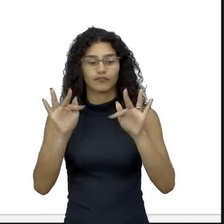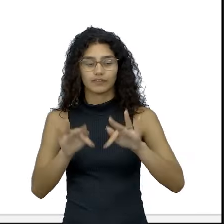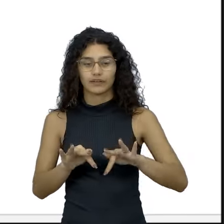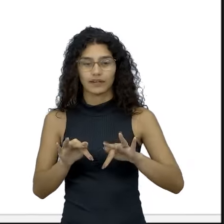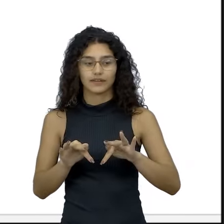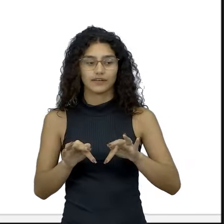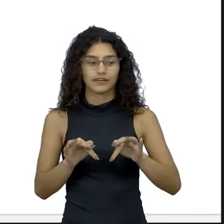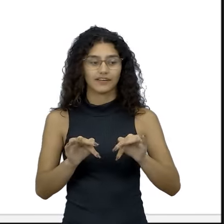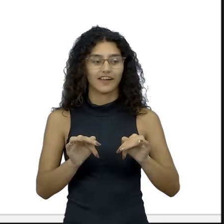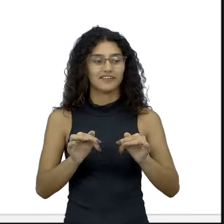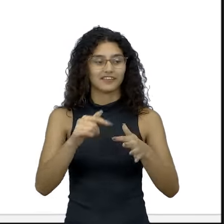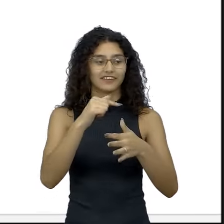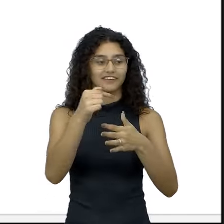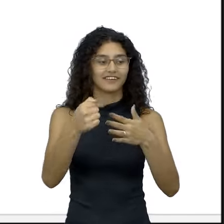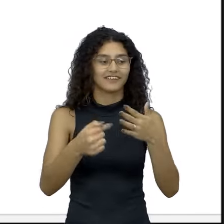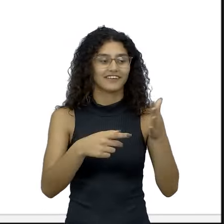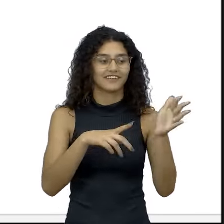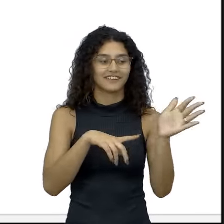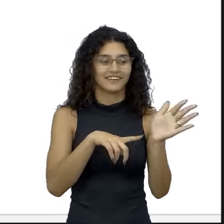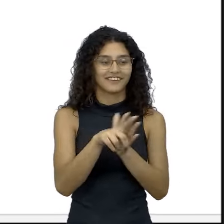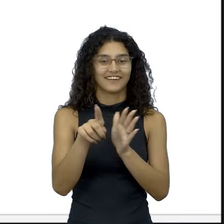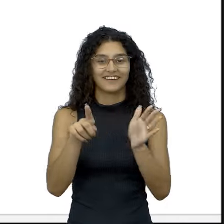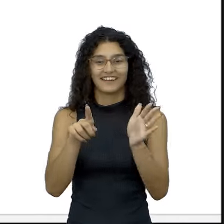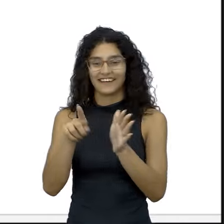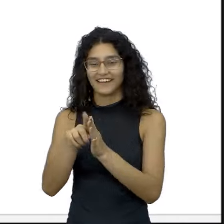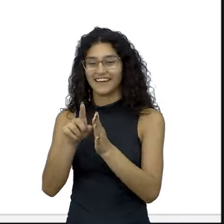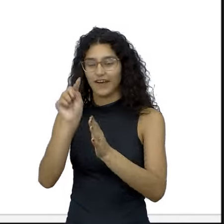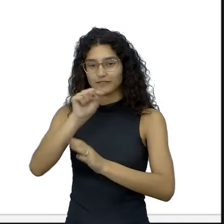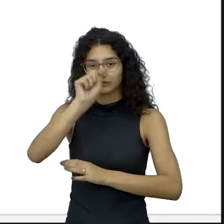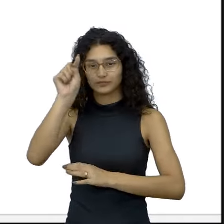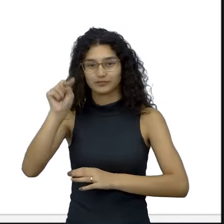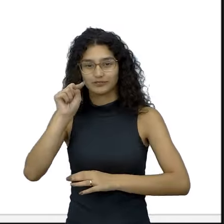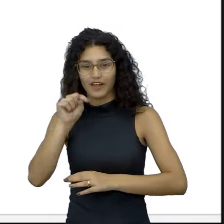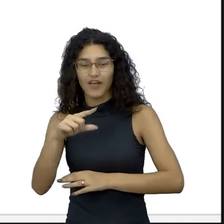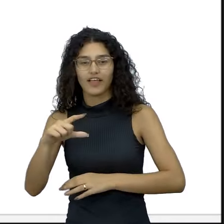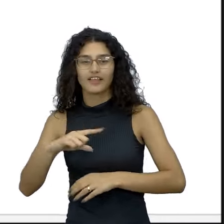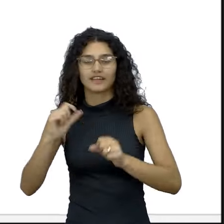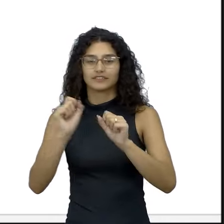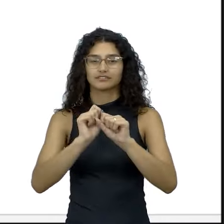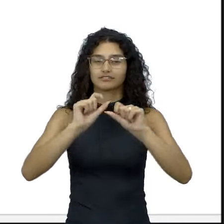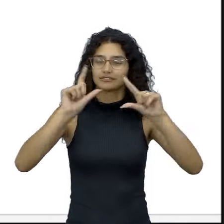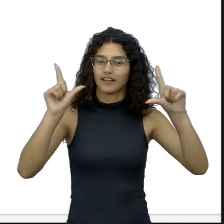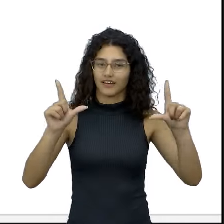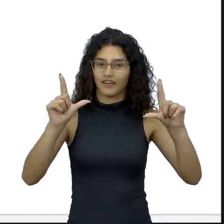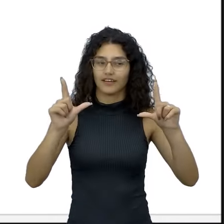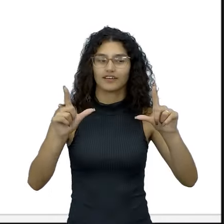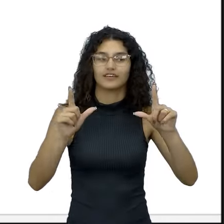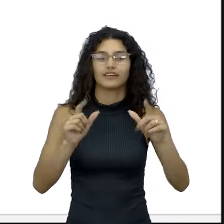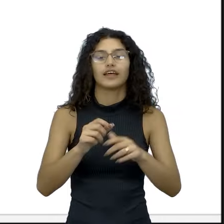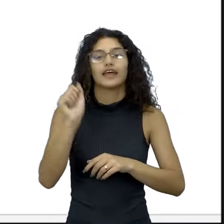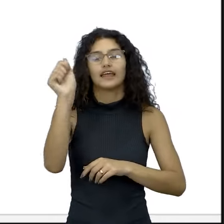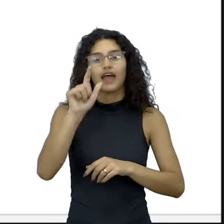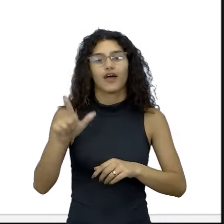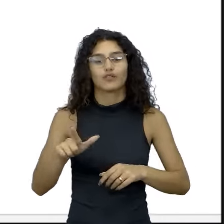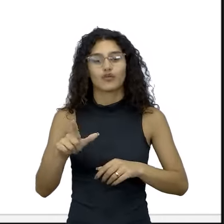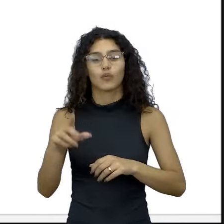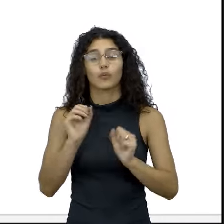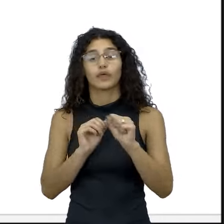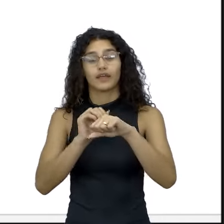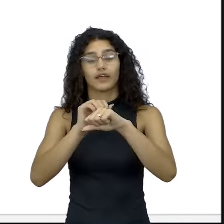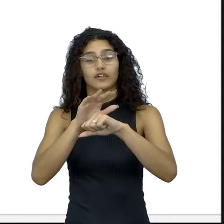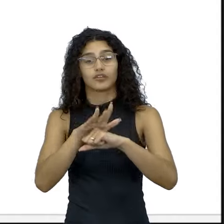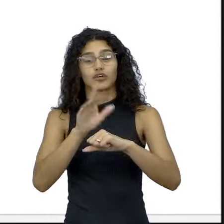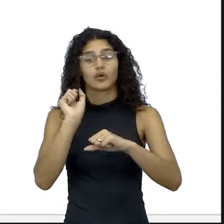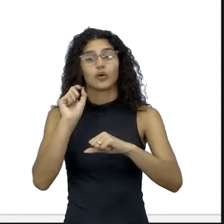pontos de interrogação. Trazem termos aqui, olha, destacados em azul, que indicam,